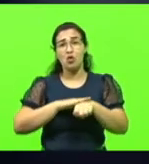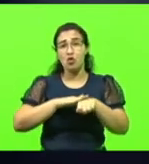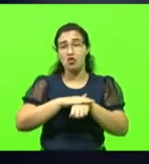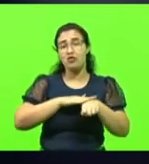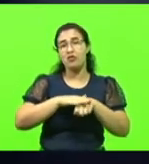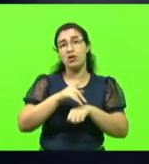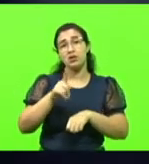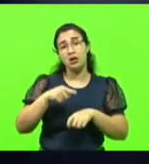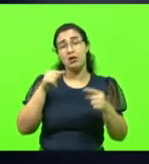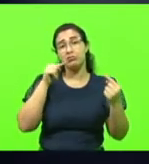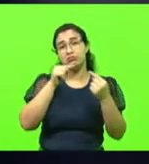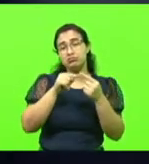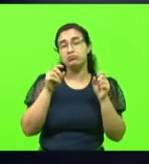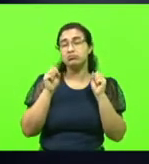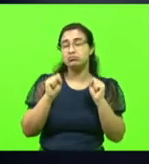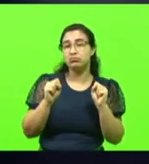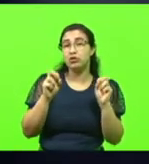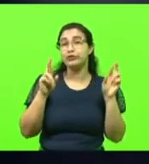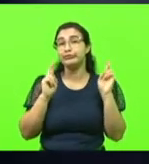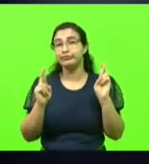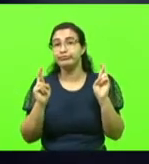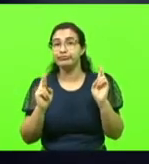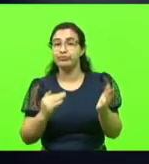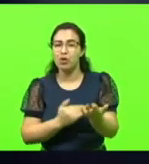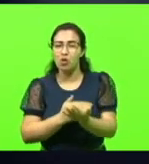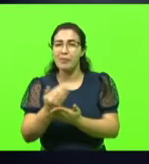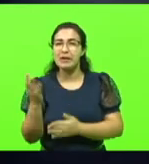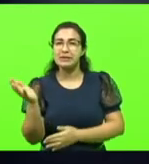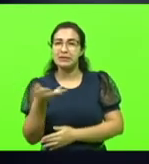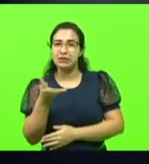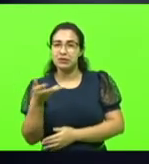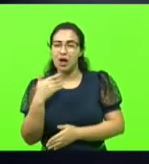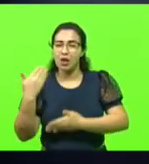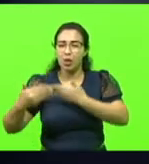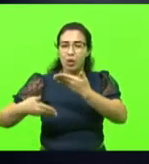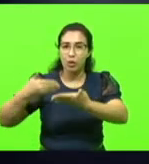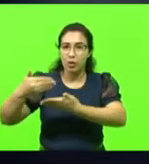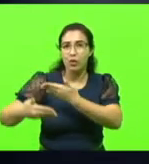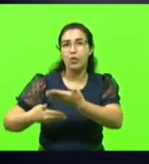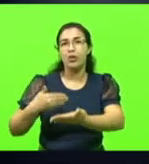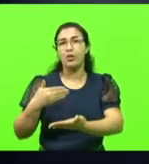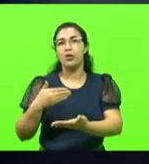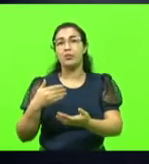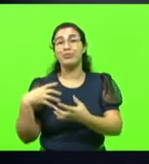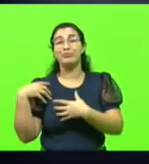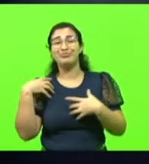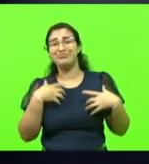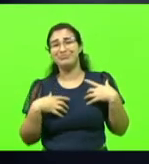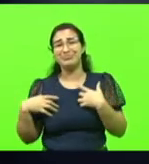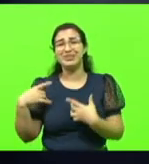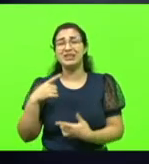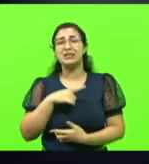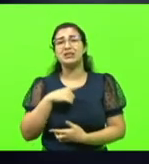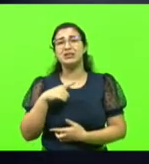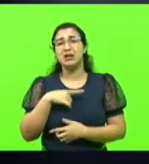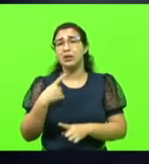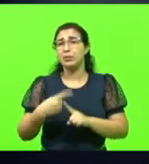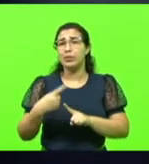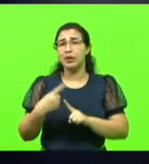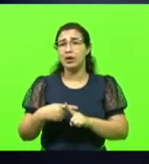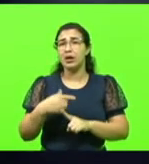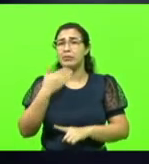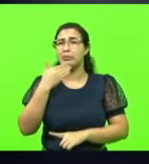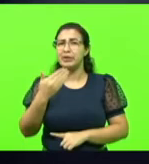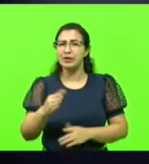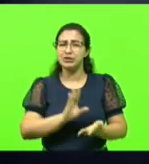possa ter, a partir desse momento, agilidade em todo o procedimento, porque nos angustia muito quando tem uma demanda